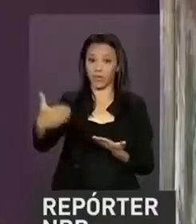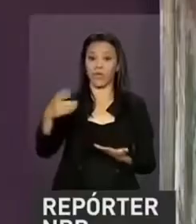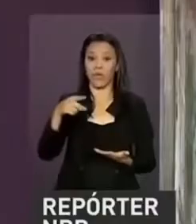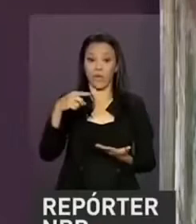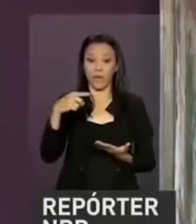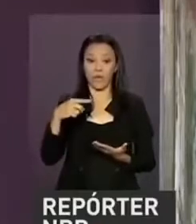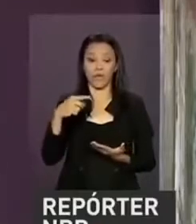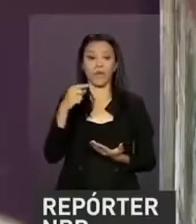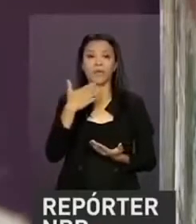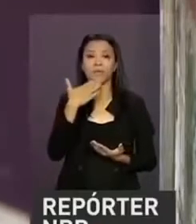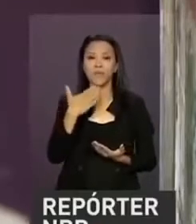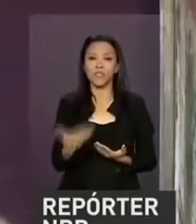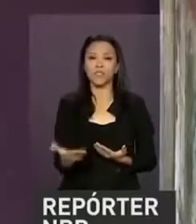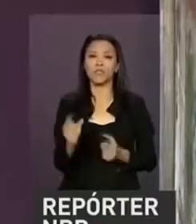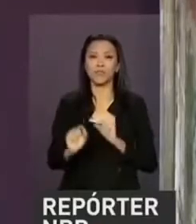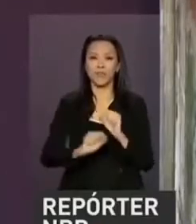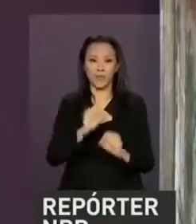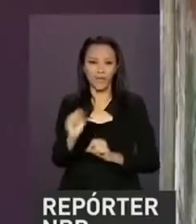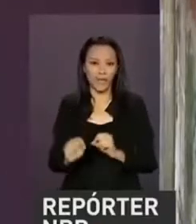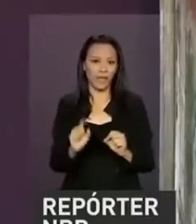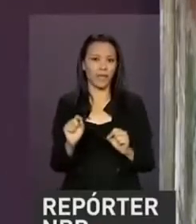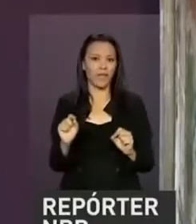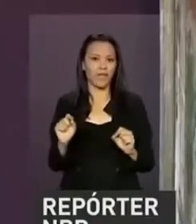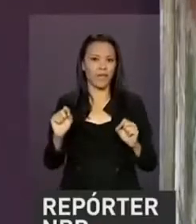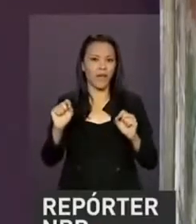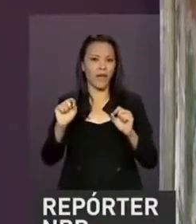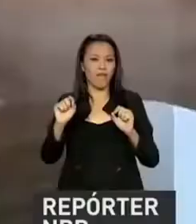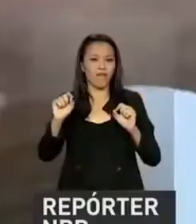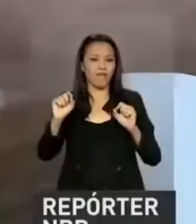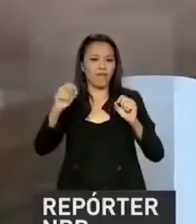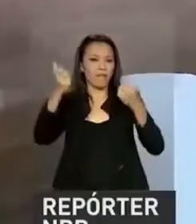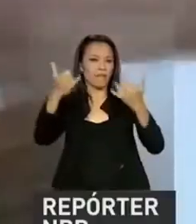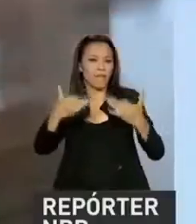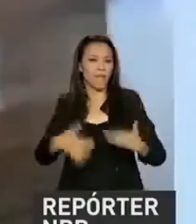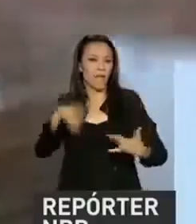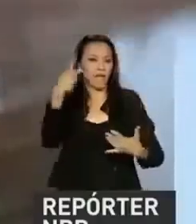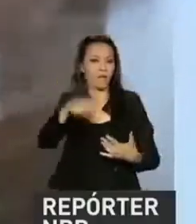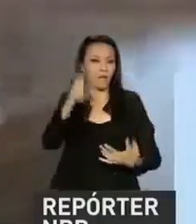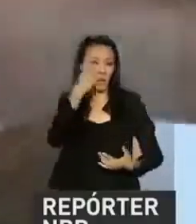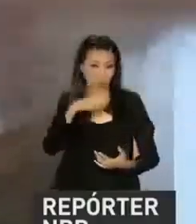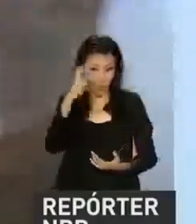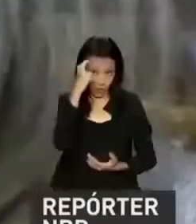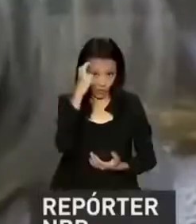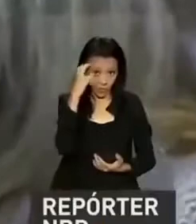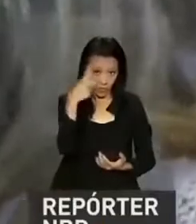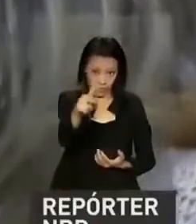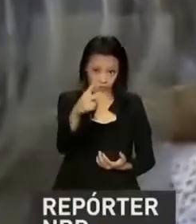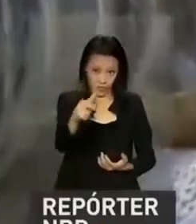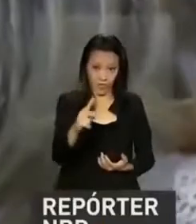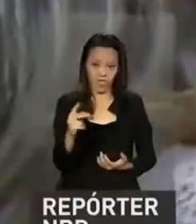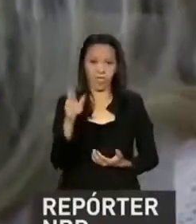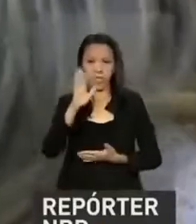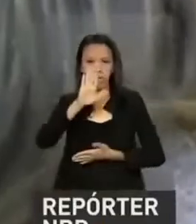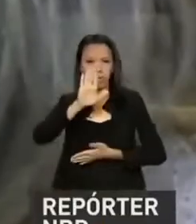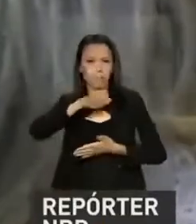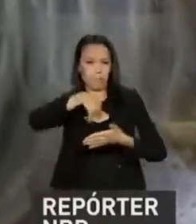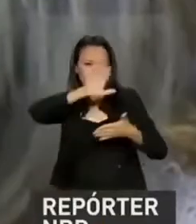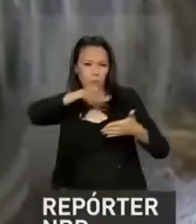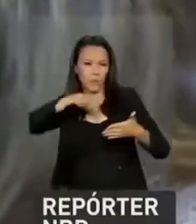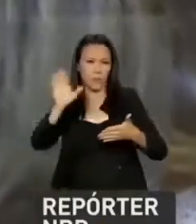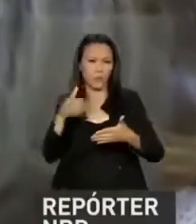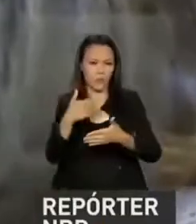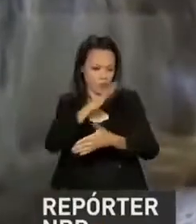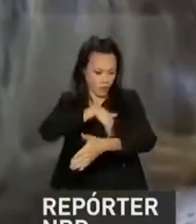entrevista, pedindo licença à natureza para falar sobre a sua cultura, a arte Kusiwá. Pinturas corporais,